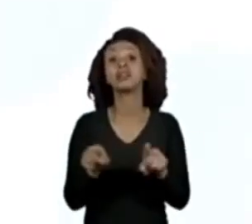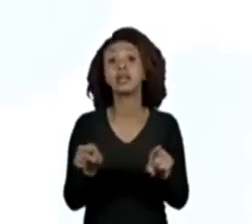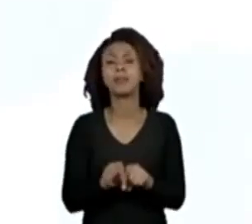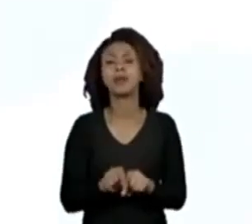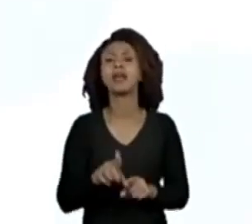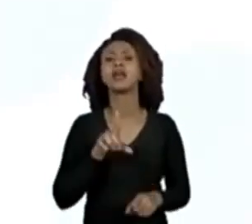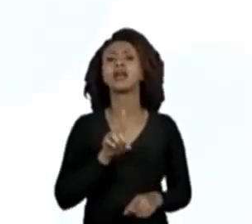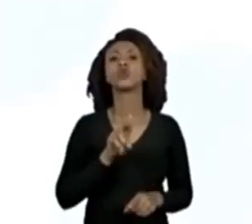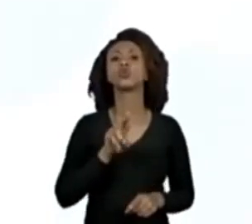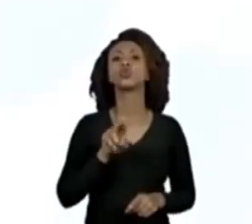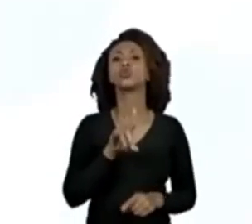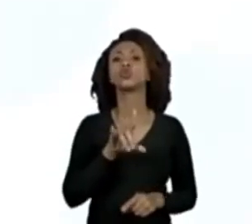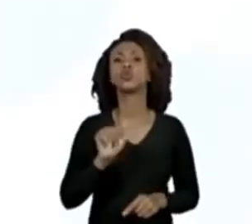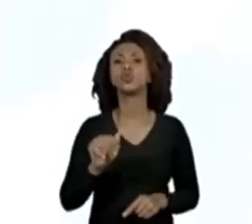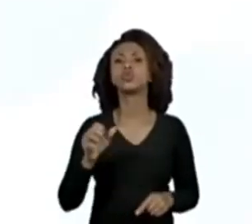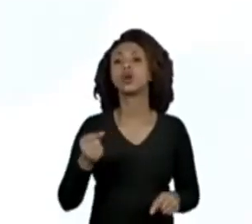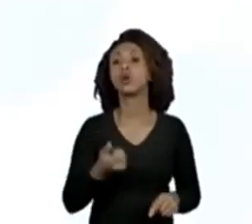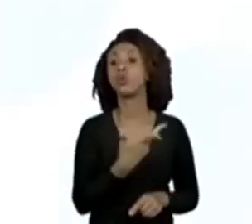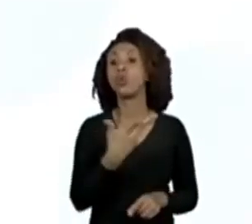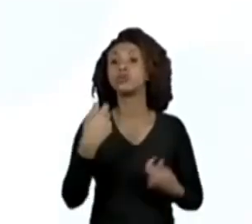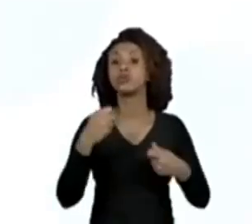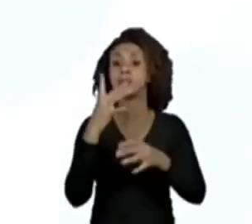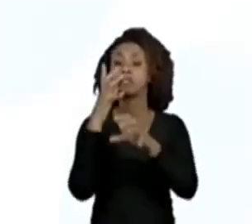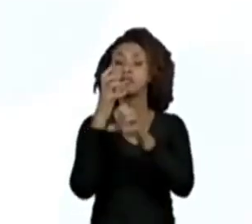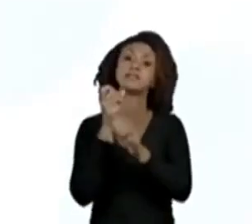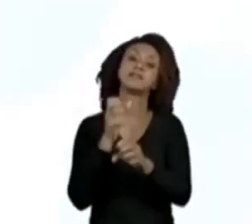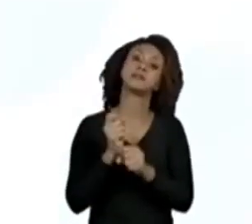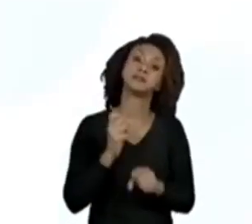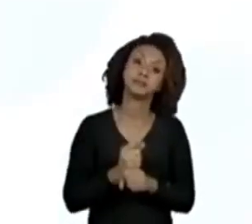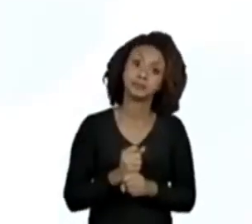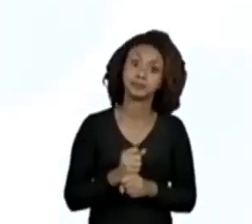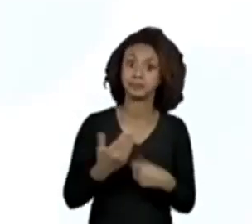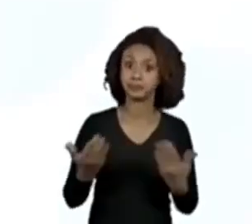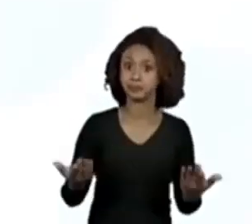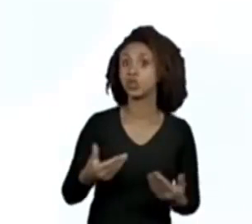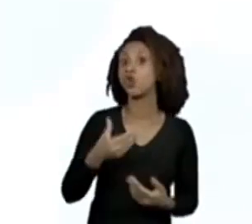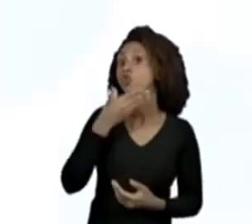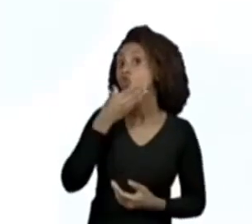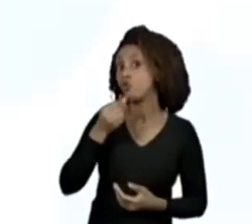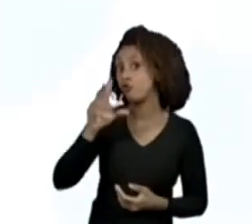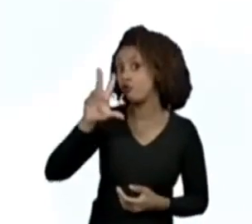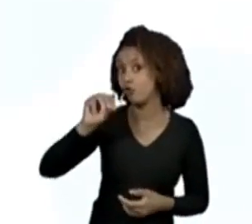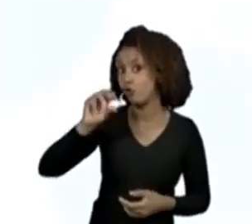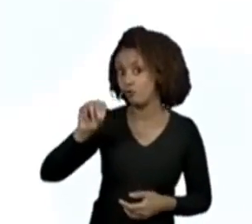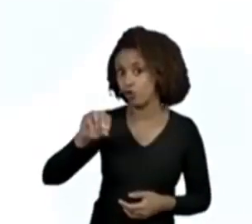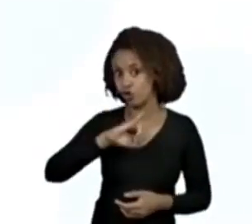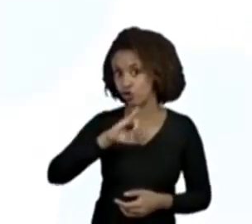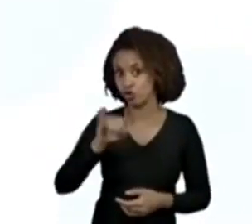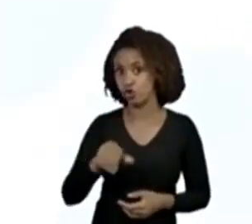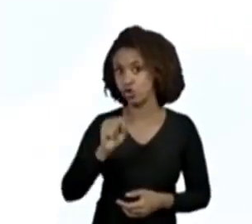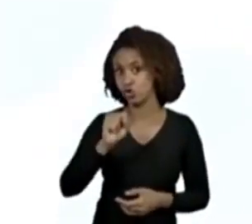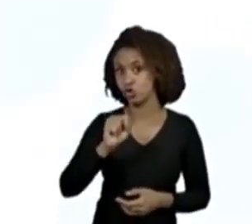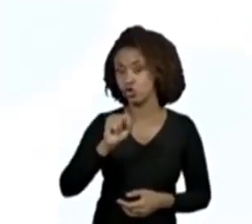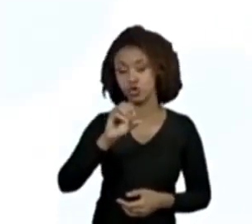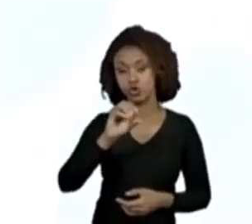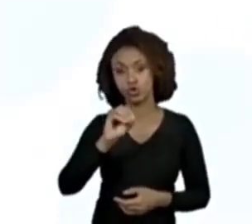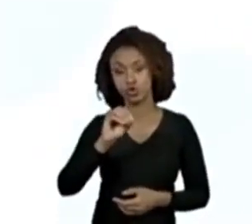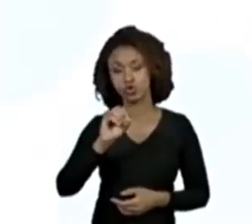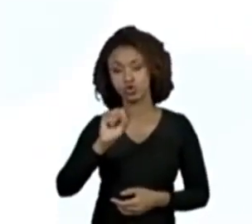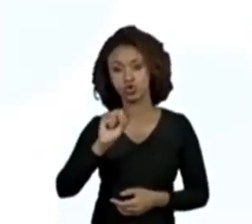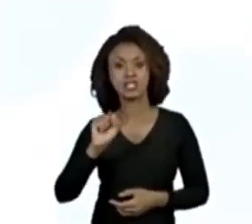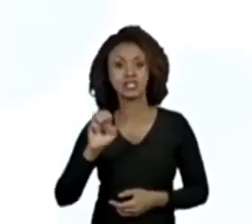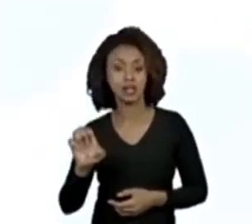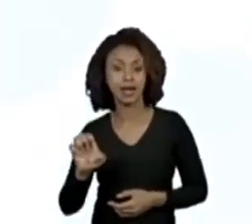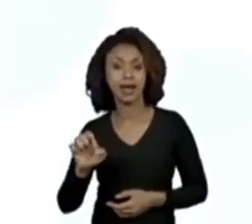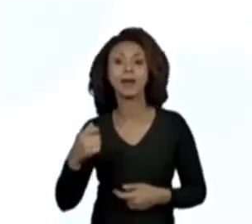têm que calcular. Então, aqui, o senhor José perguntou quantas laranjas há em uma